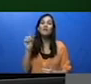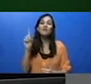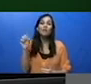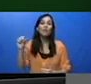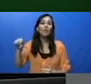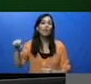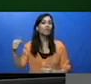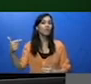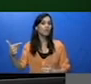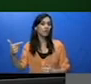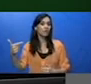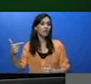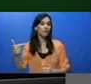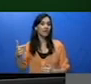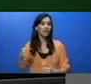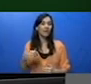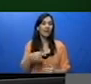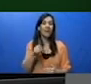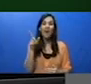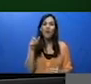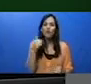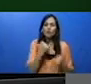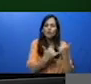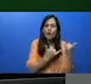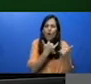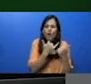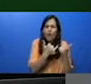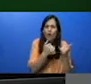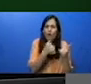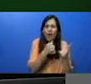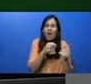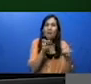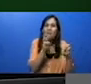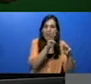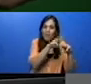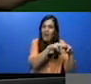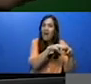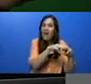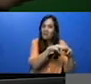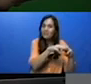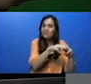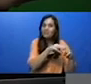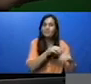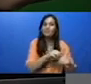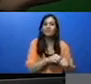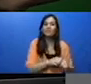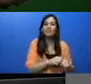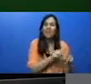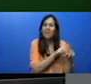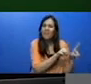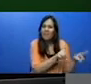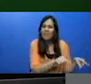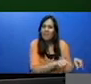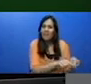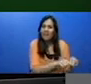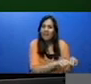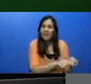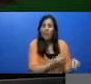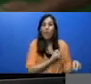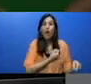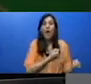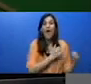mais exemplos, né? Joguinhos matemáticos, o sudoku. Aqui nós temos, olha, número de